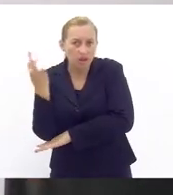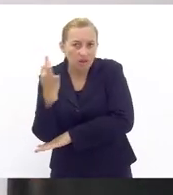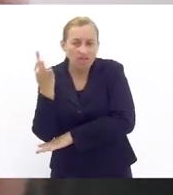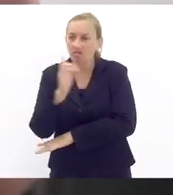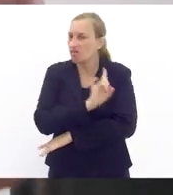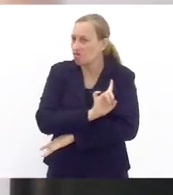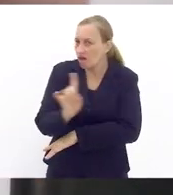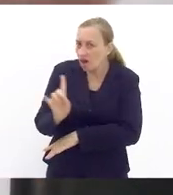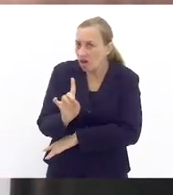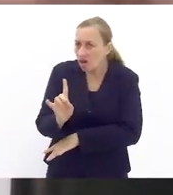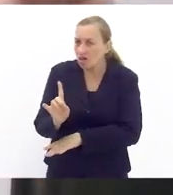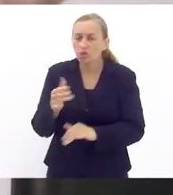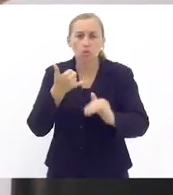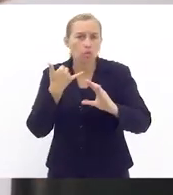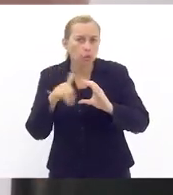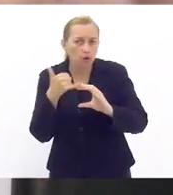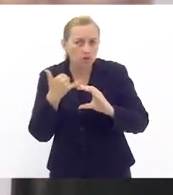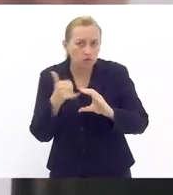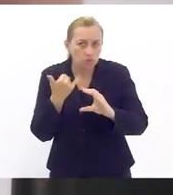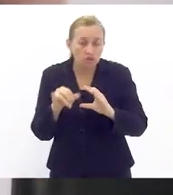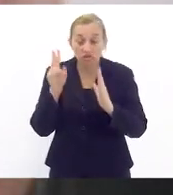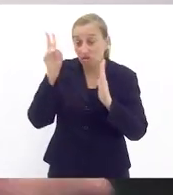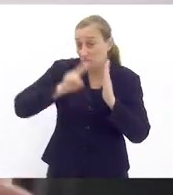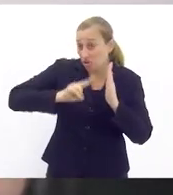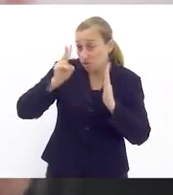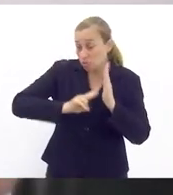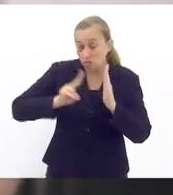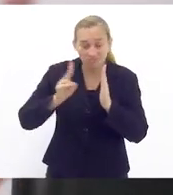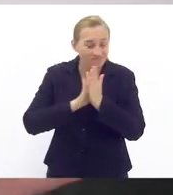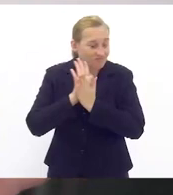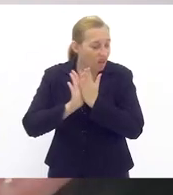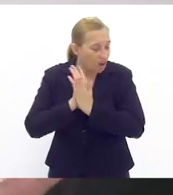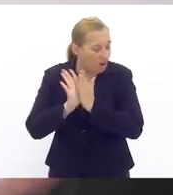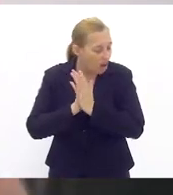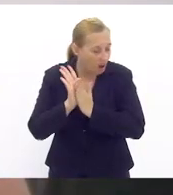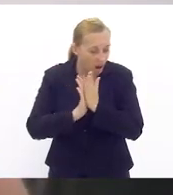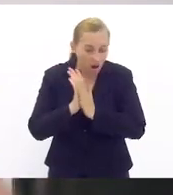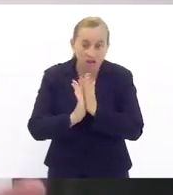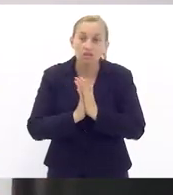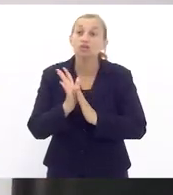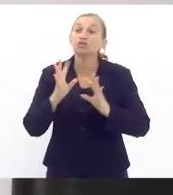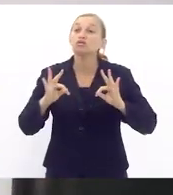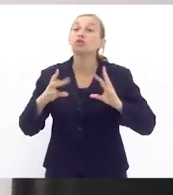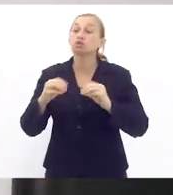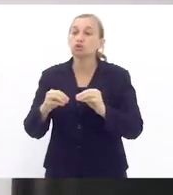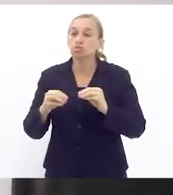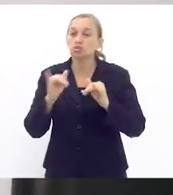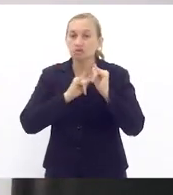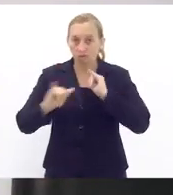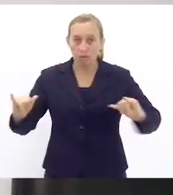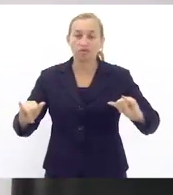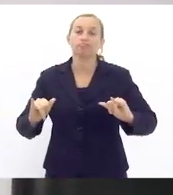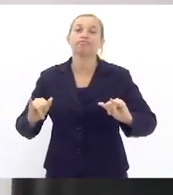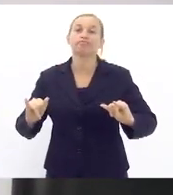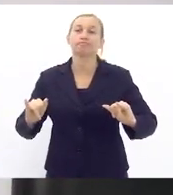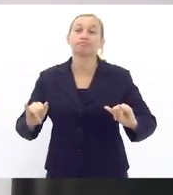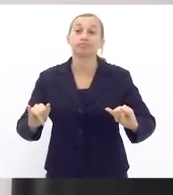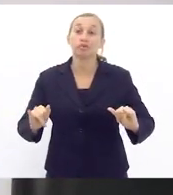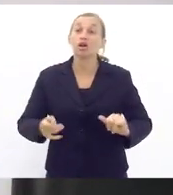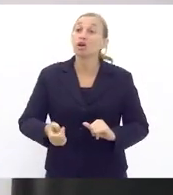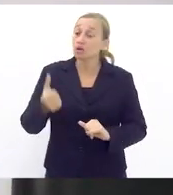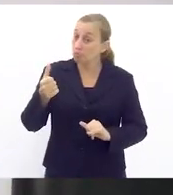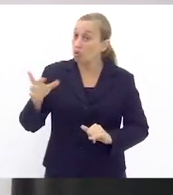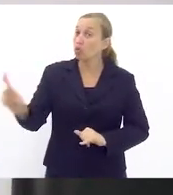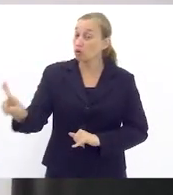de WhatsApp de leitura de nada disso foi tudo informado e muito pouco